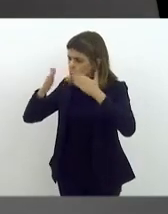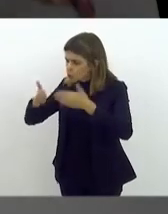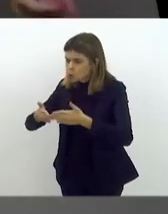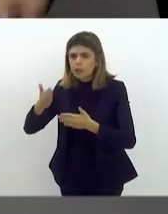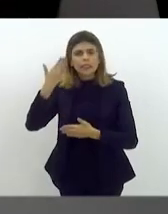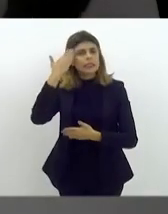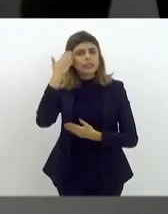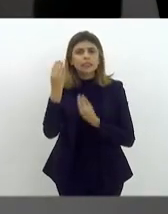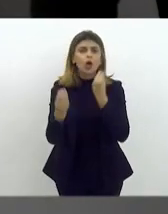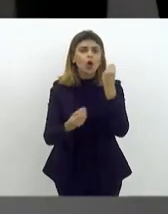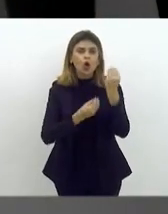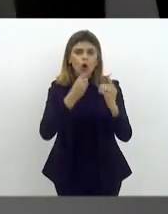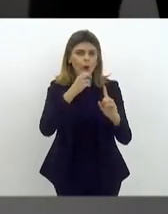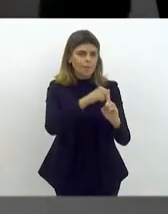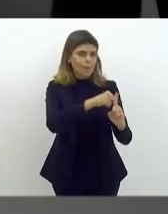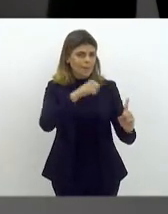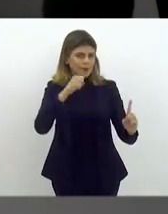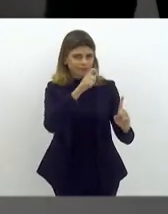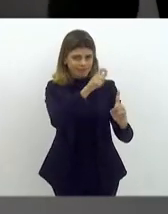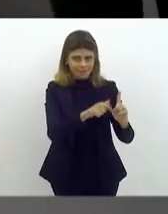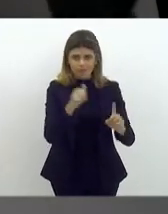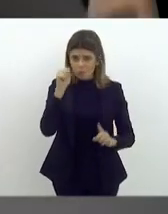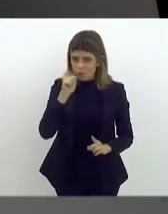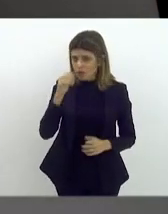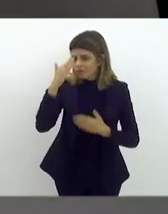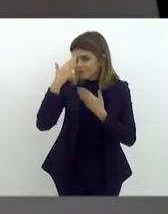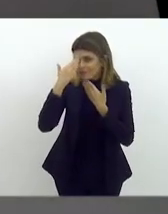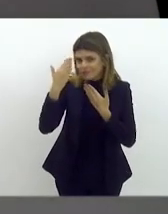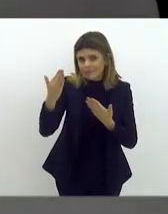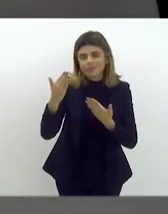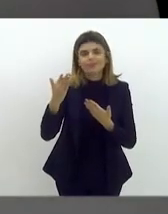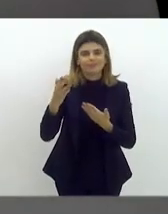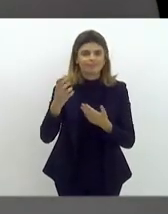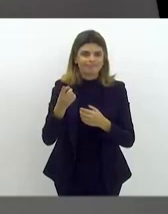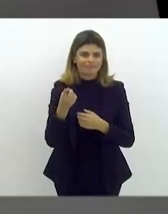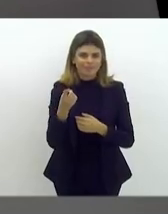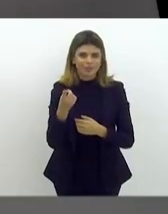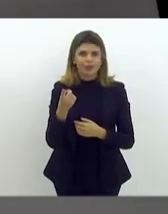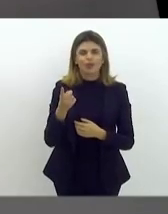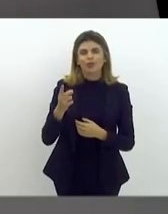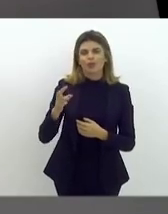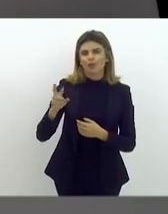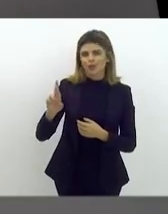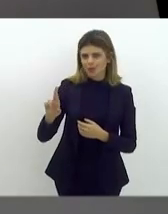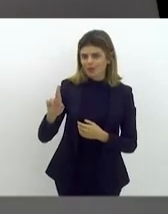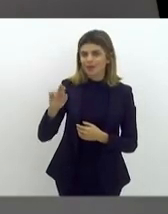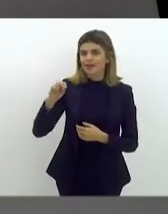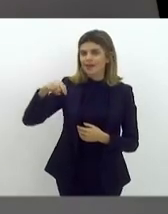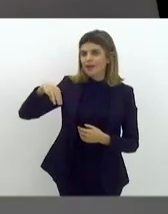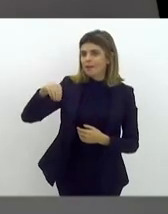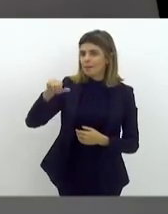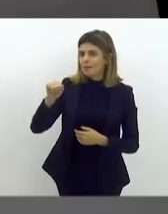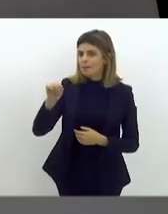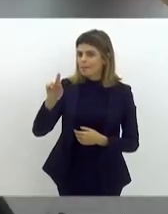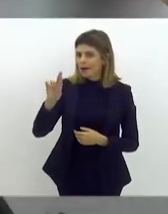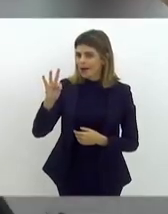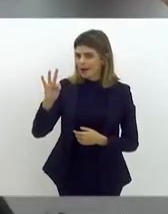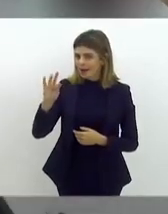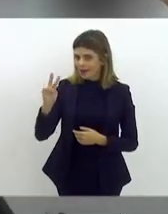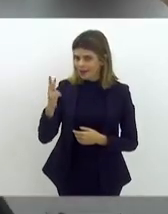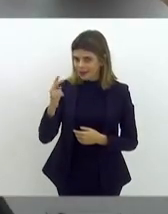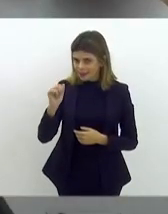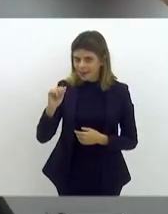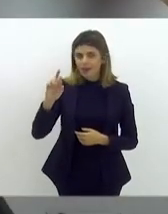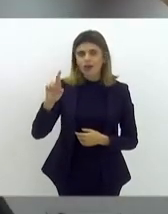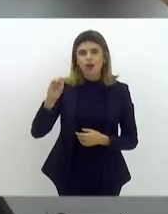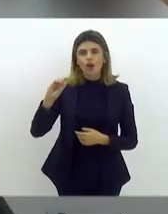mais sobre a violência contra mulher muito obrigada Doutora Marta Rocha Doutora Lívia só para finalizar a fala da